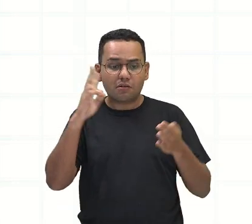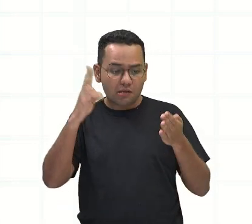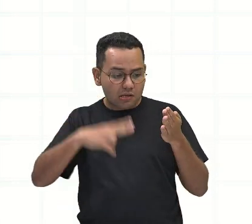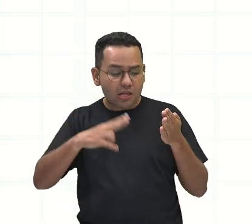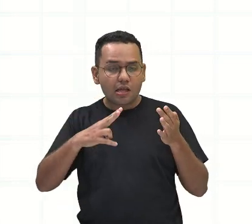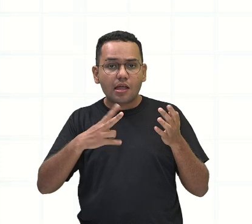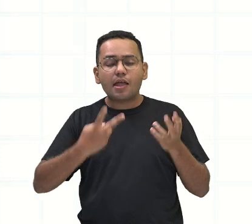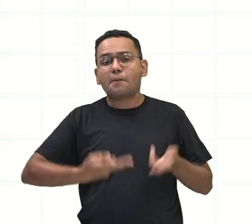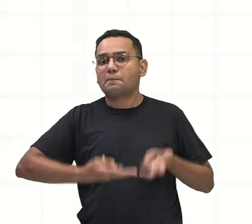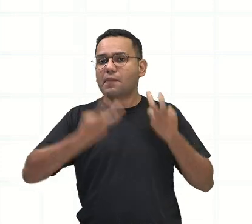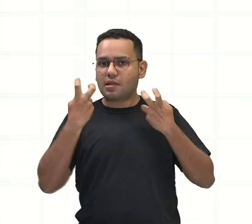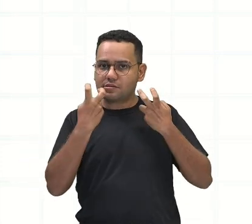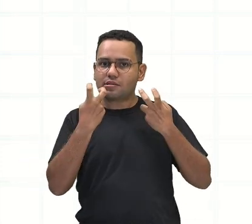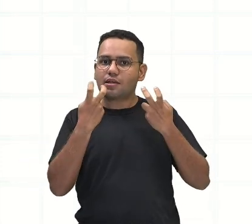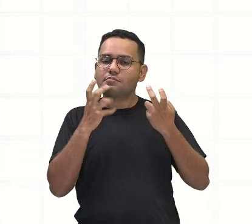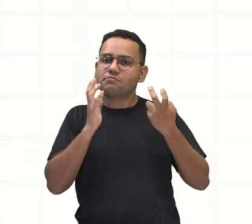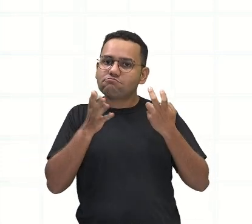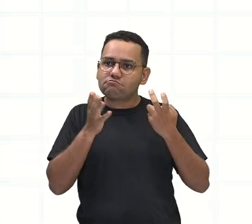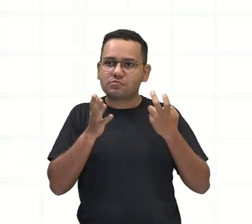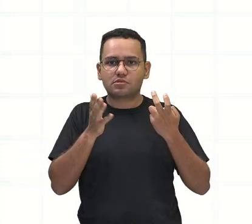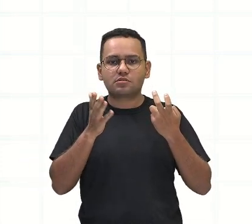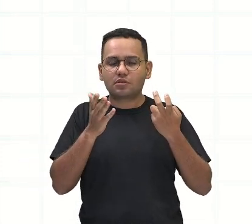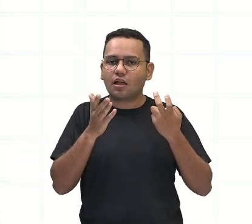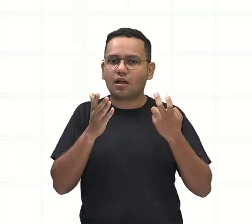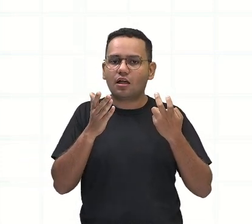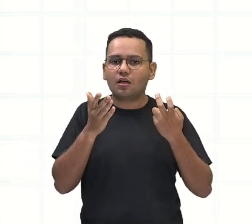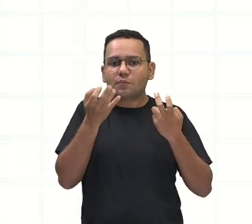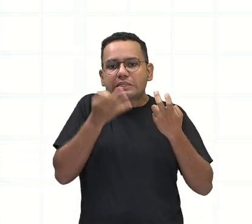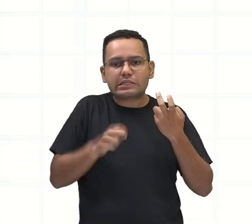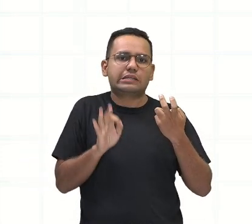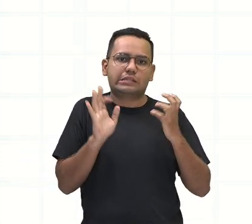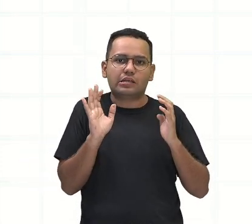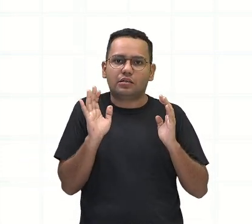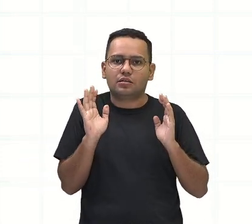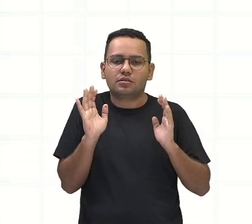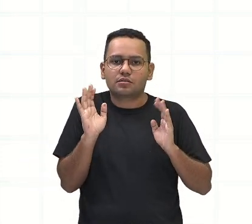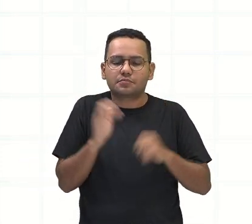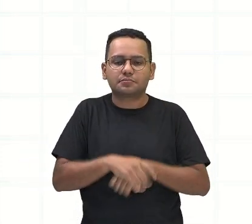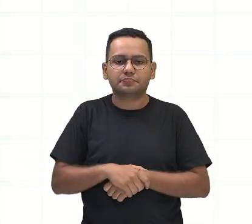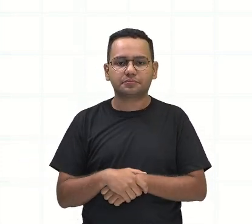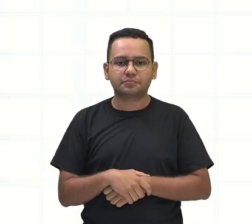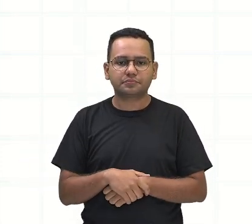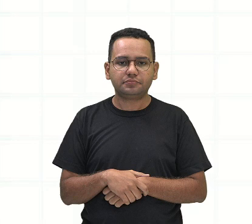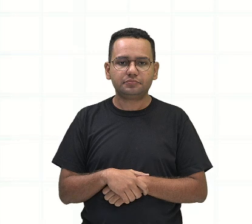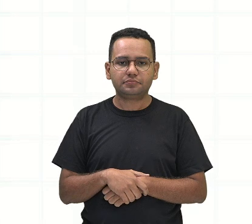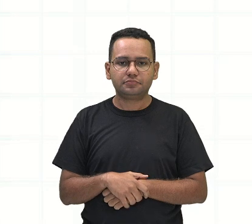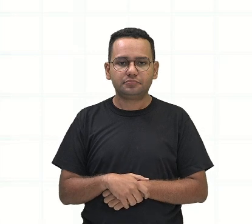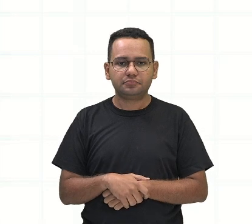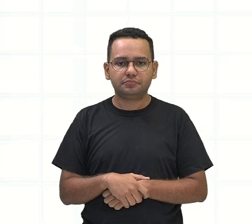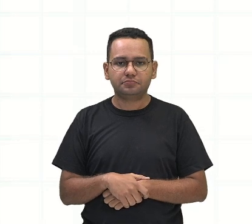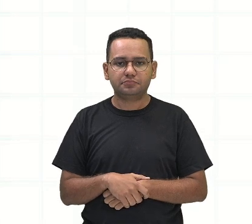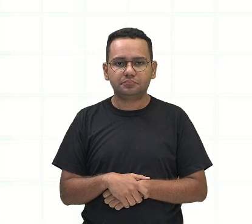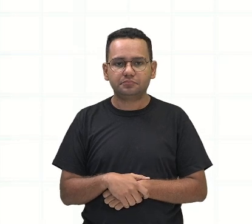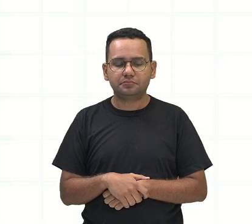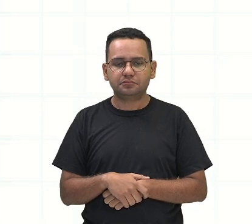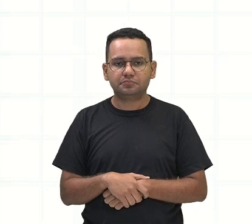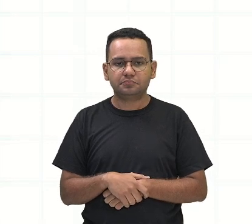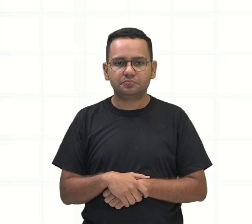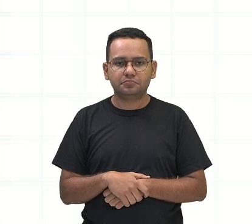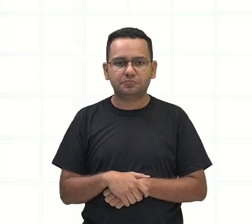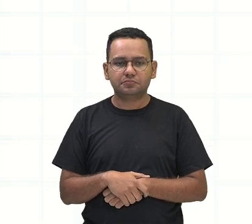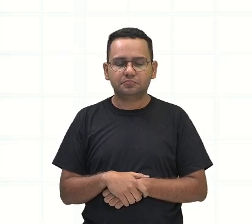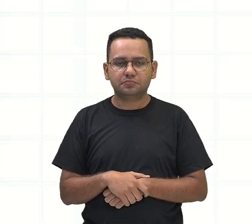essa confirmação, essa certeza, né, mais forte, certo? Ele não tem, então, essa